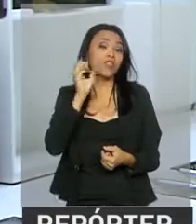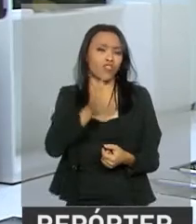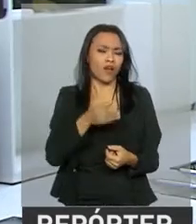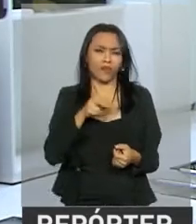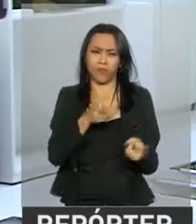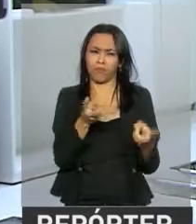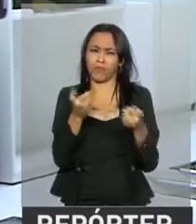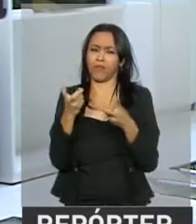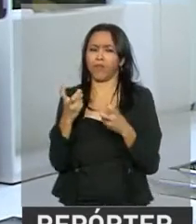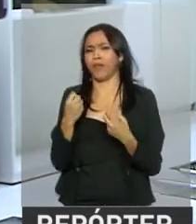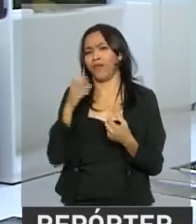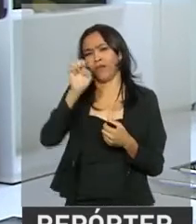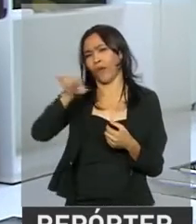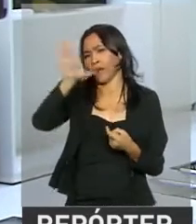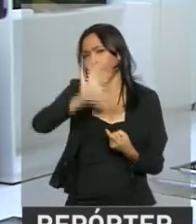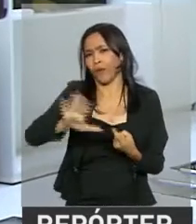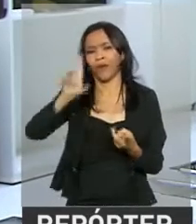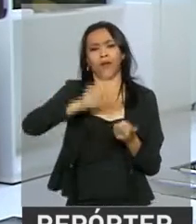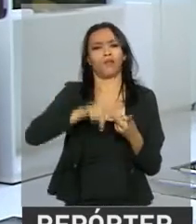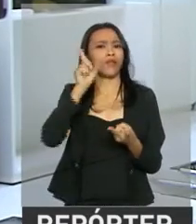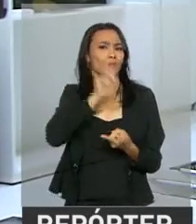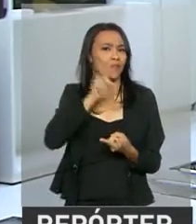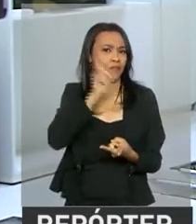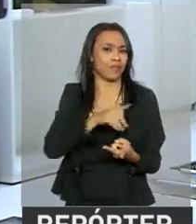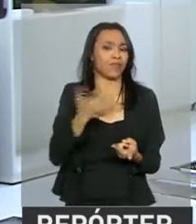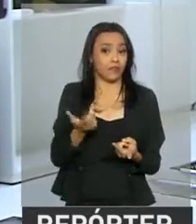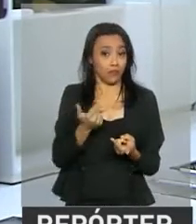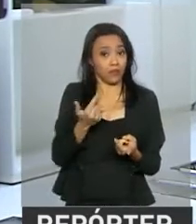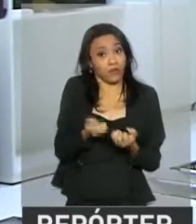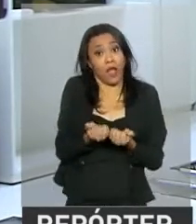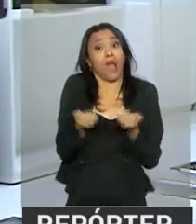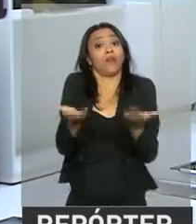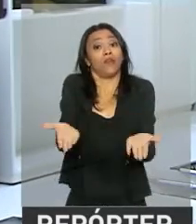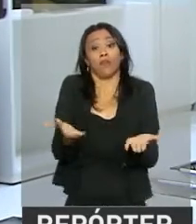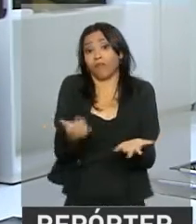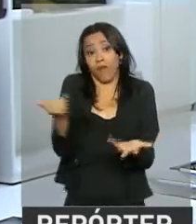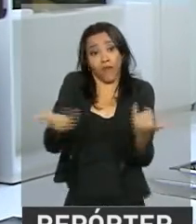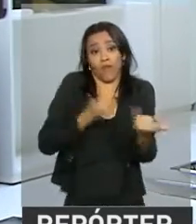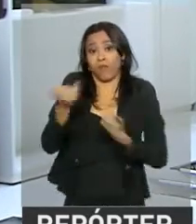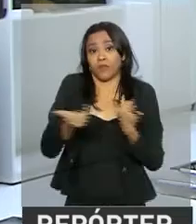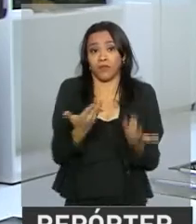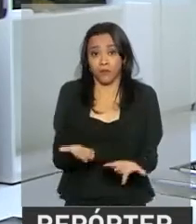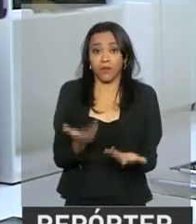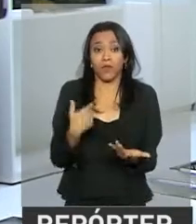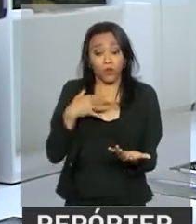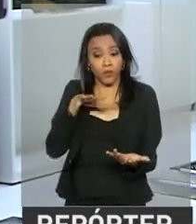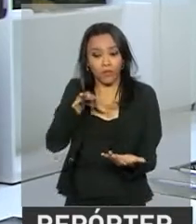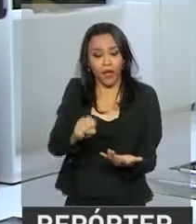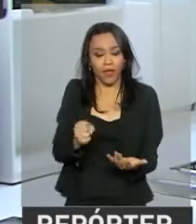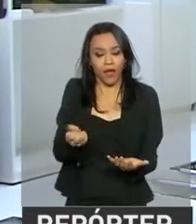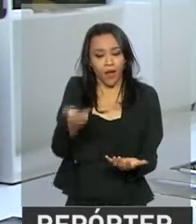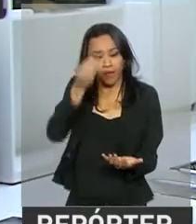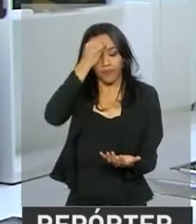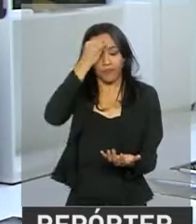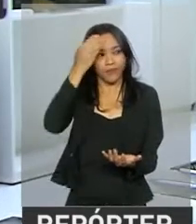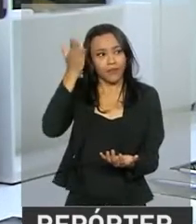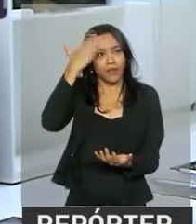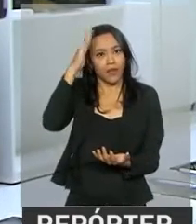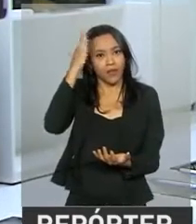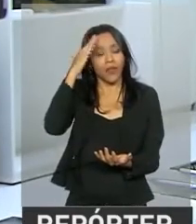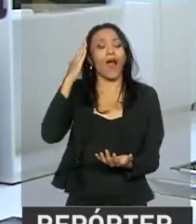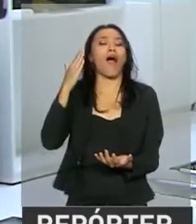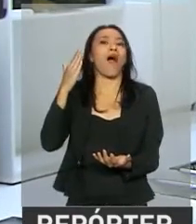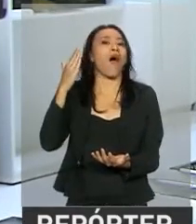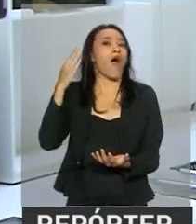no primeiro mundo, na Europa, nos Estados Unidos. A informação ela está disponível para a população e de posse da informação a pessoa vai ter o poder